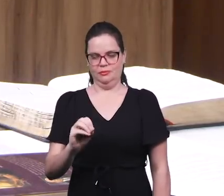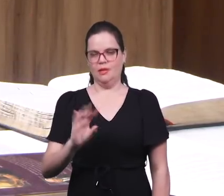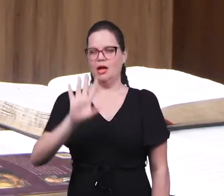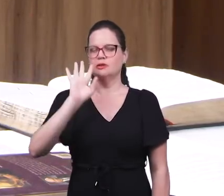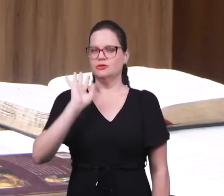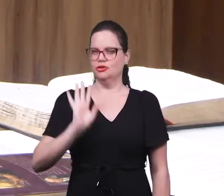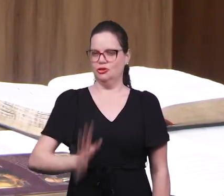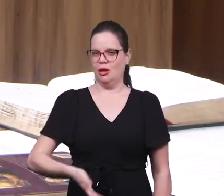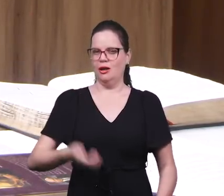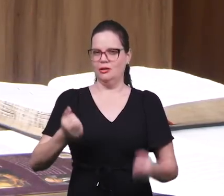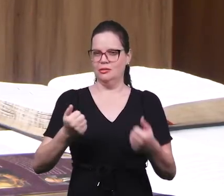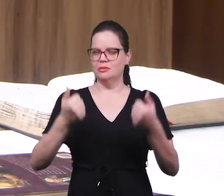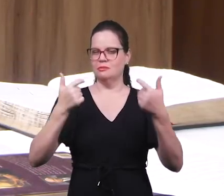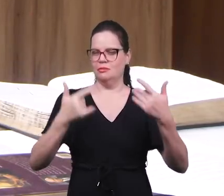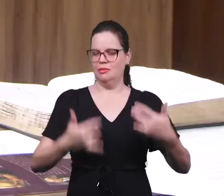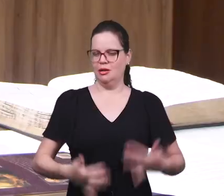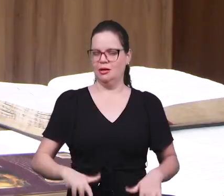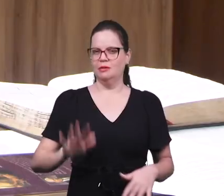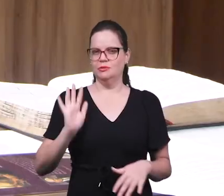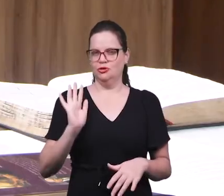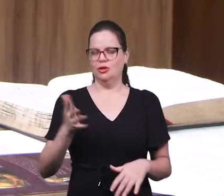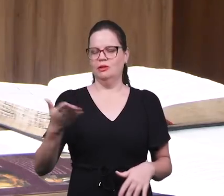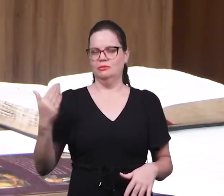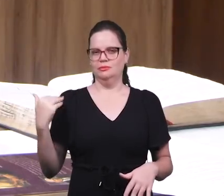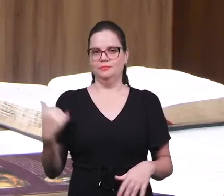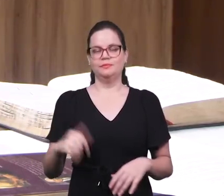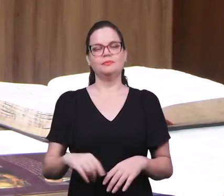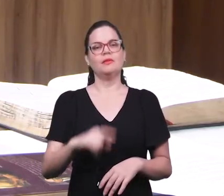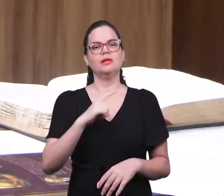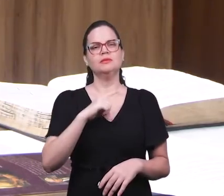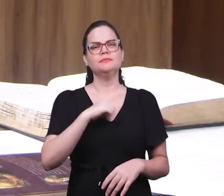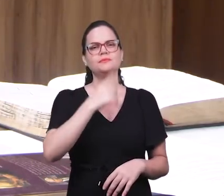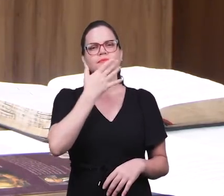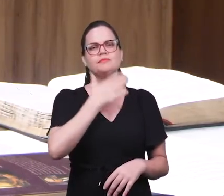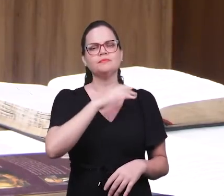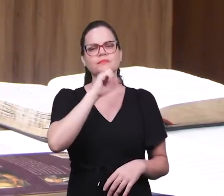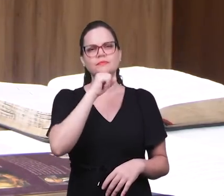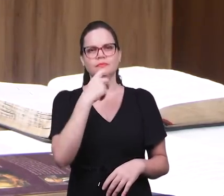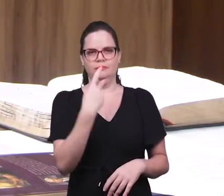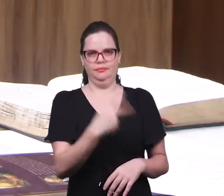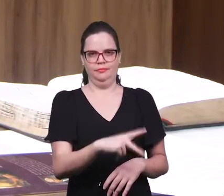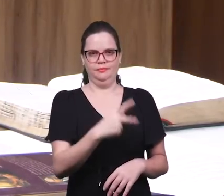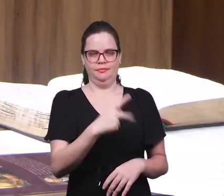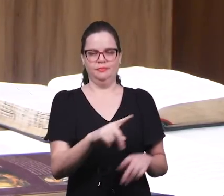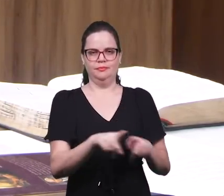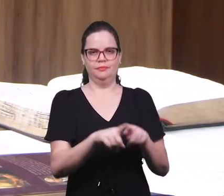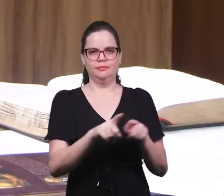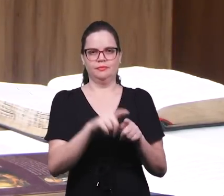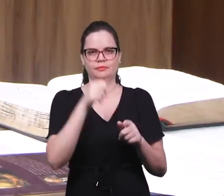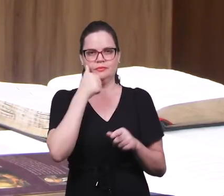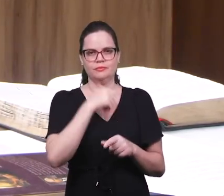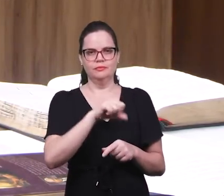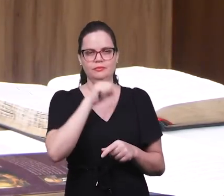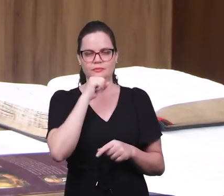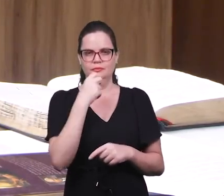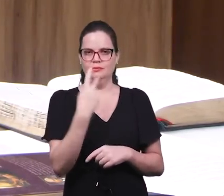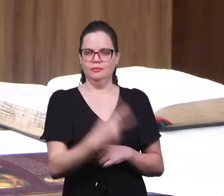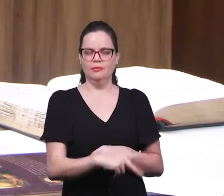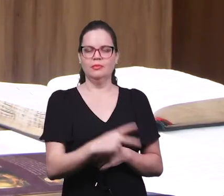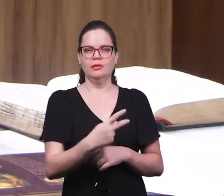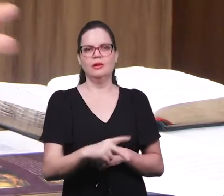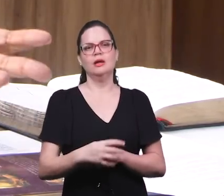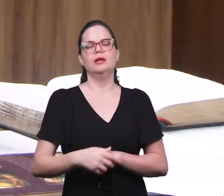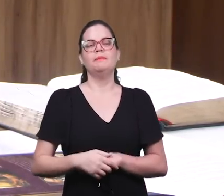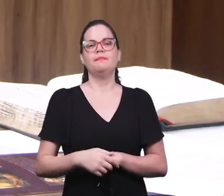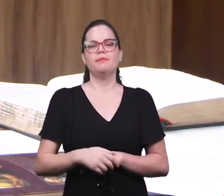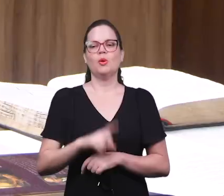passado aqui. O seu pai, Agneu, e sua mãe Agripina, é uma história que é contada que